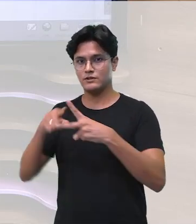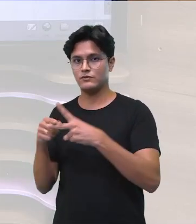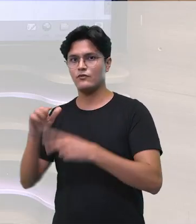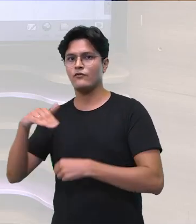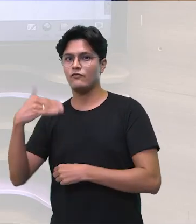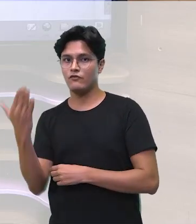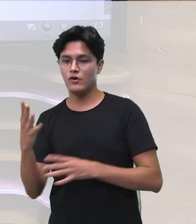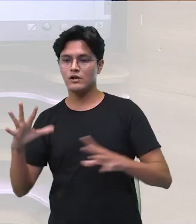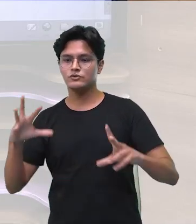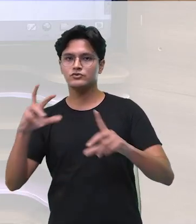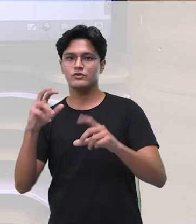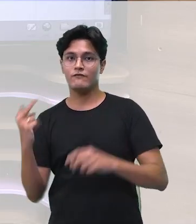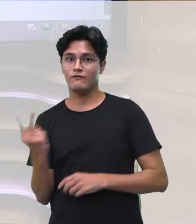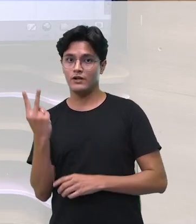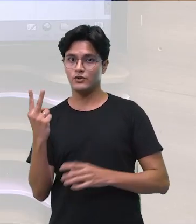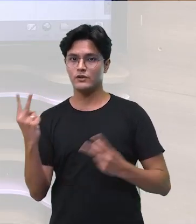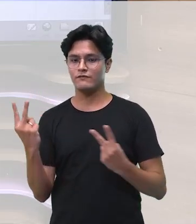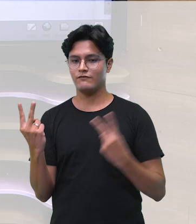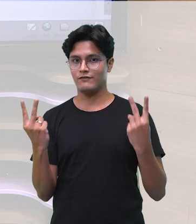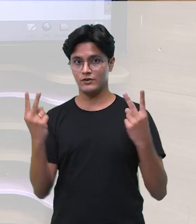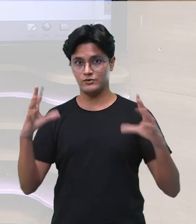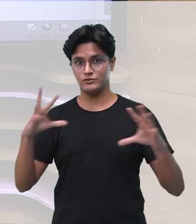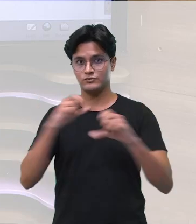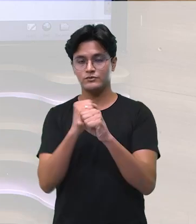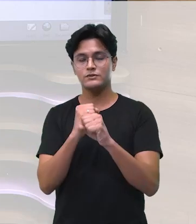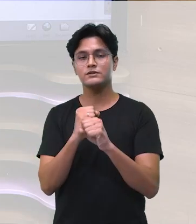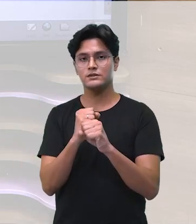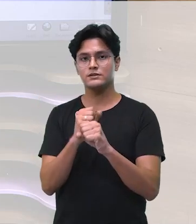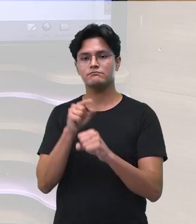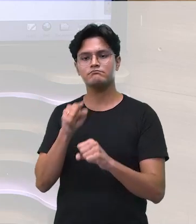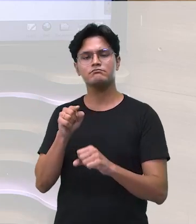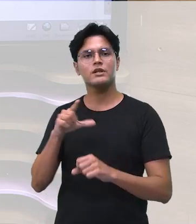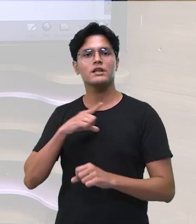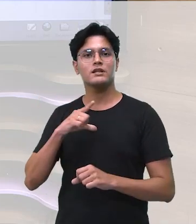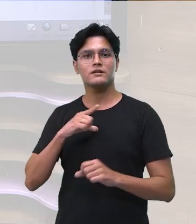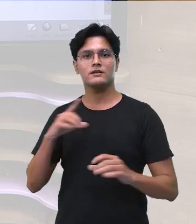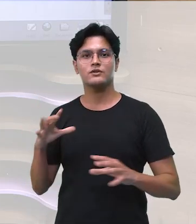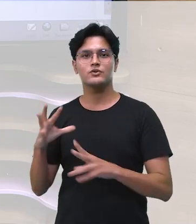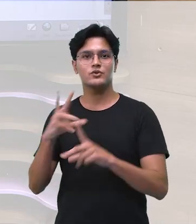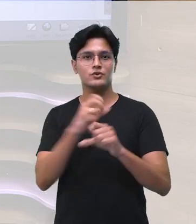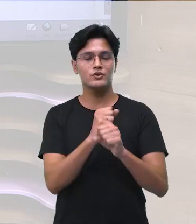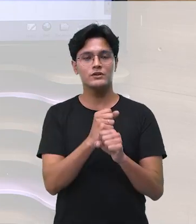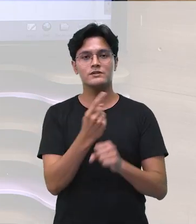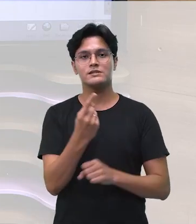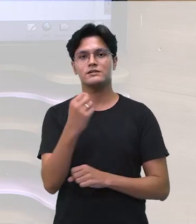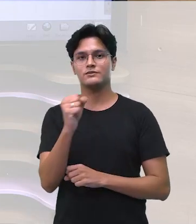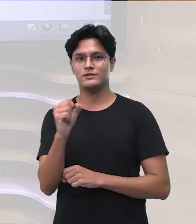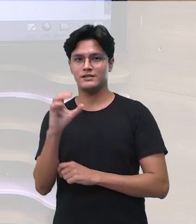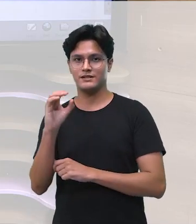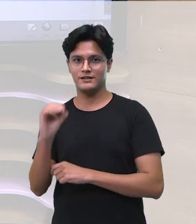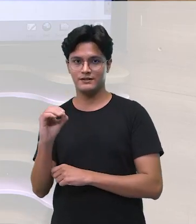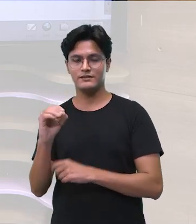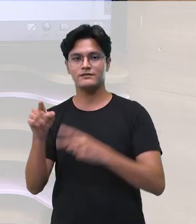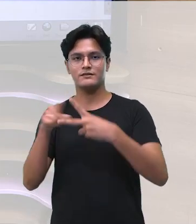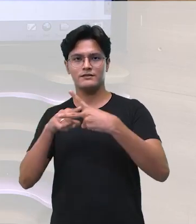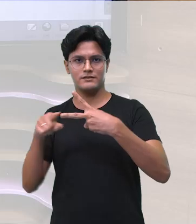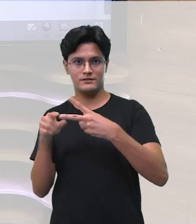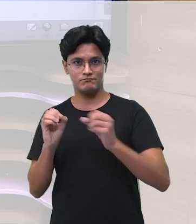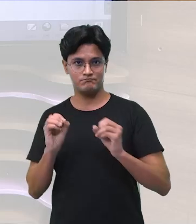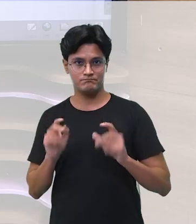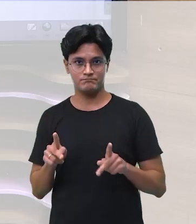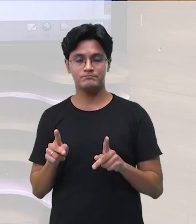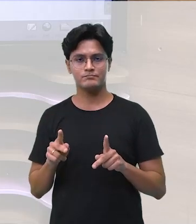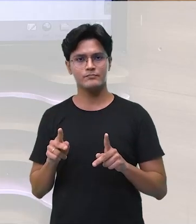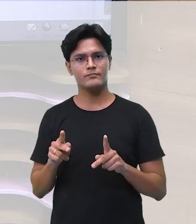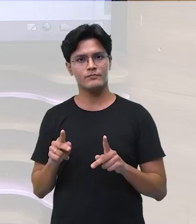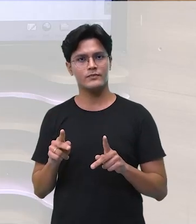você junta esses dois valores, você tem que ter um total de 180 graus. Tudo bem?